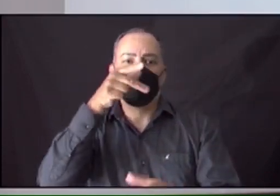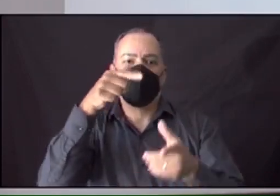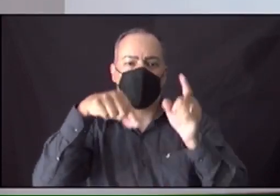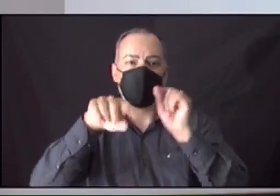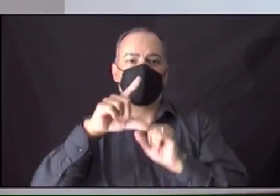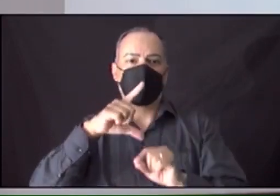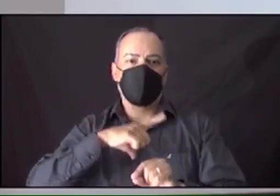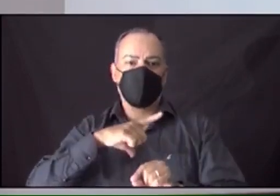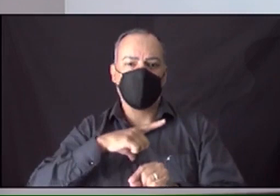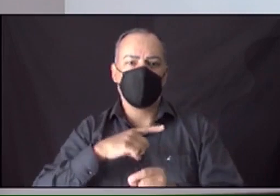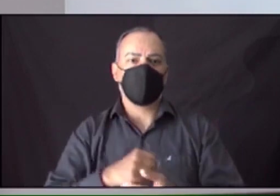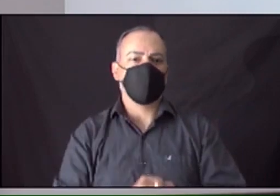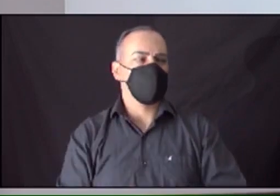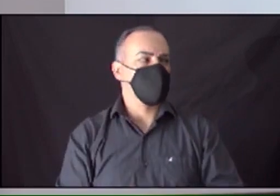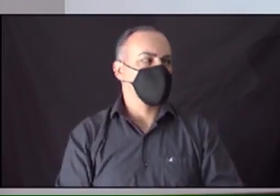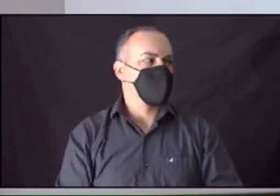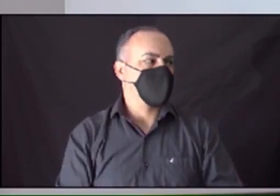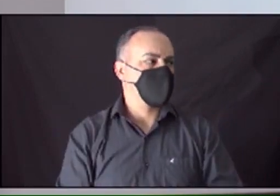saúde.